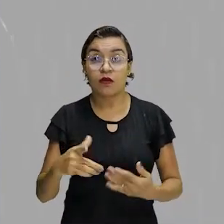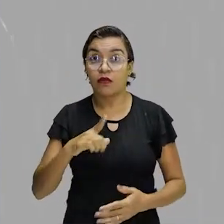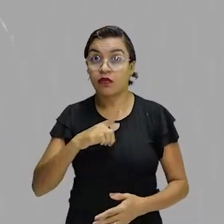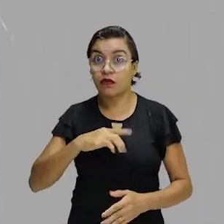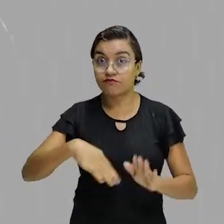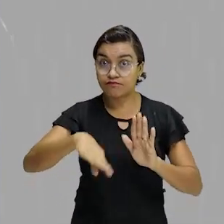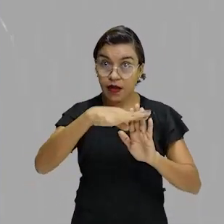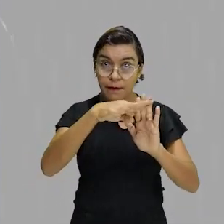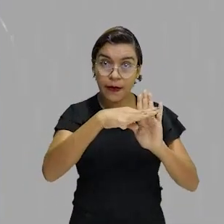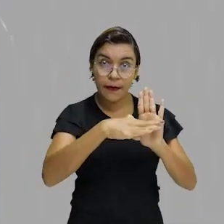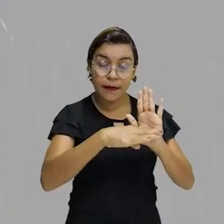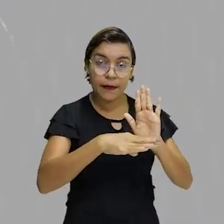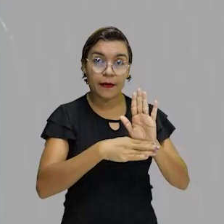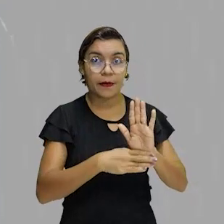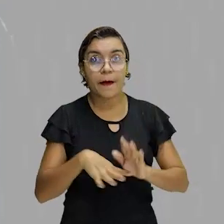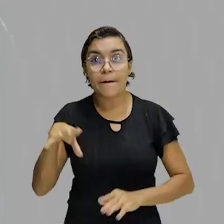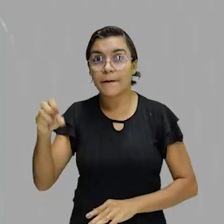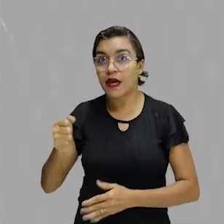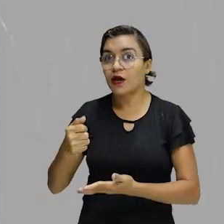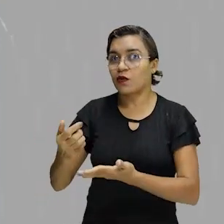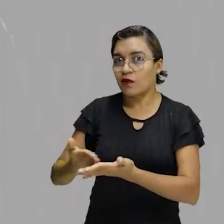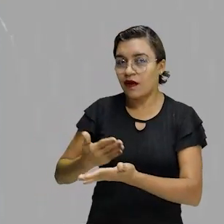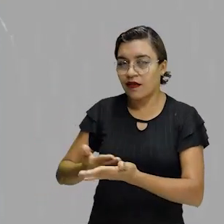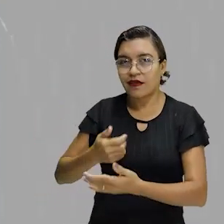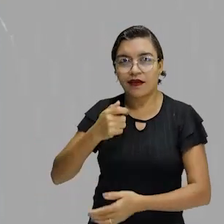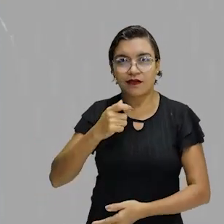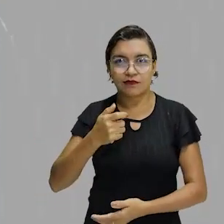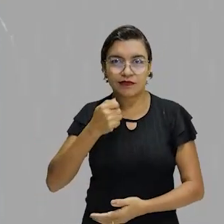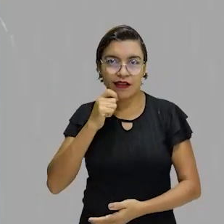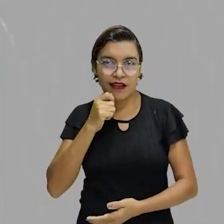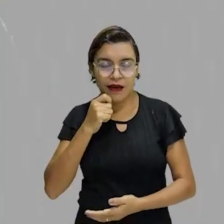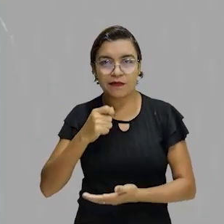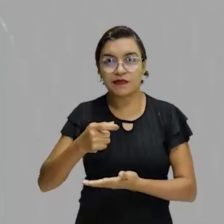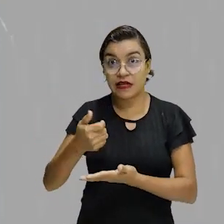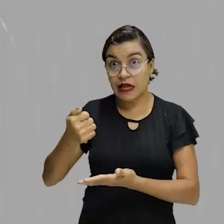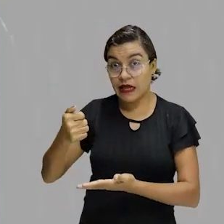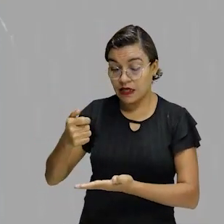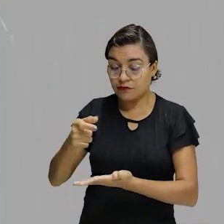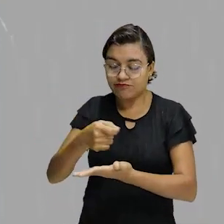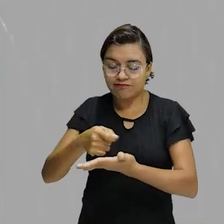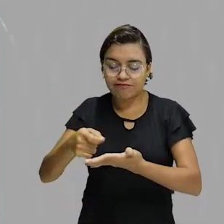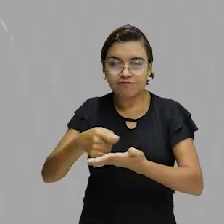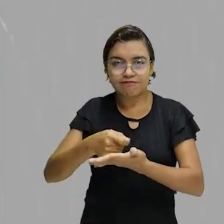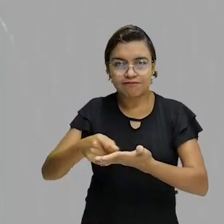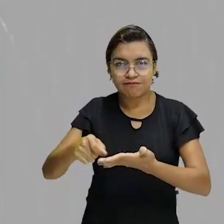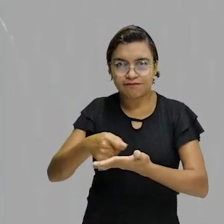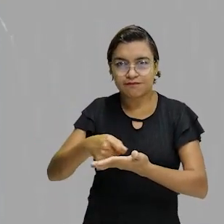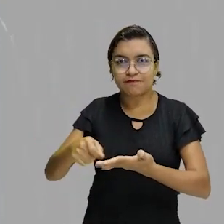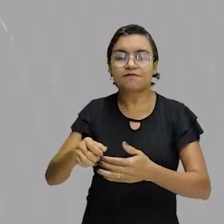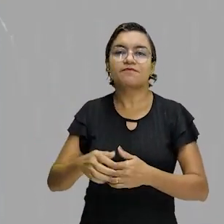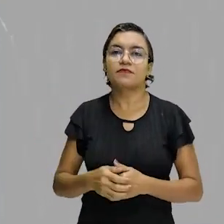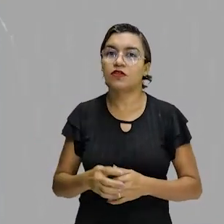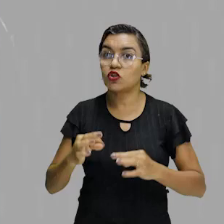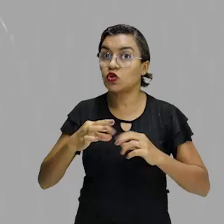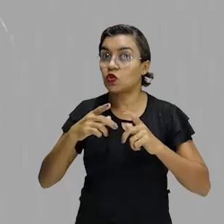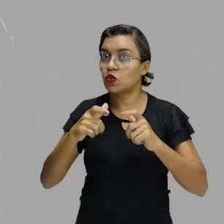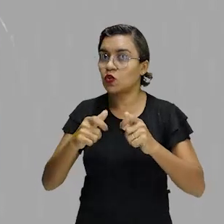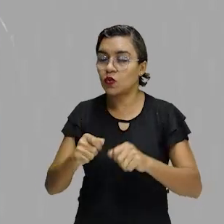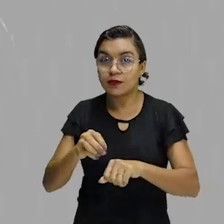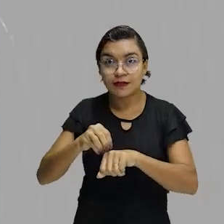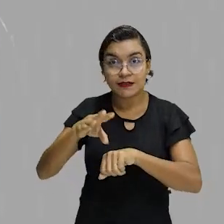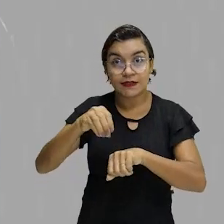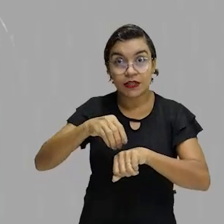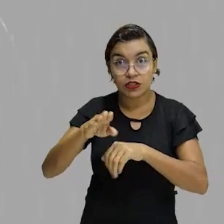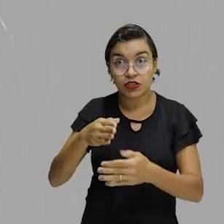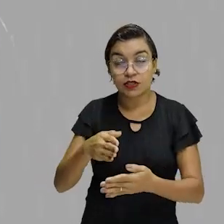seguinte forma. Pega logo aí teu caderno, tua caneta, teu lápis, para fazer as anotações, anotar todas as dicas que